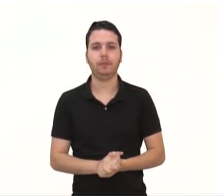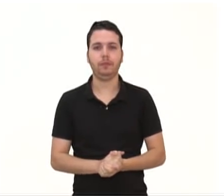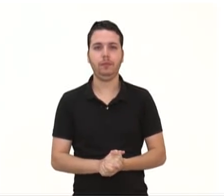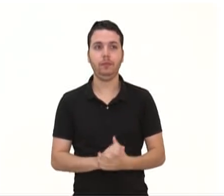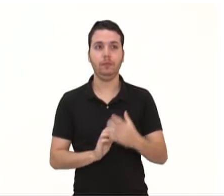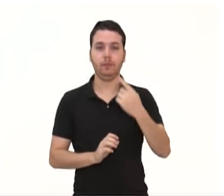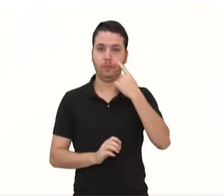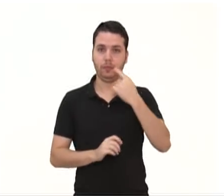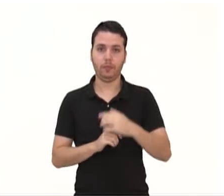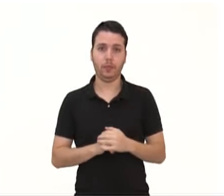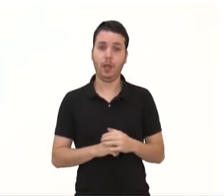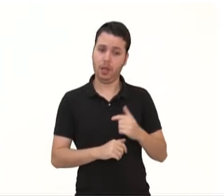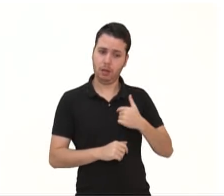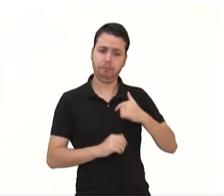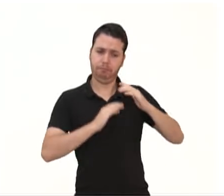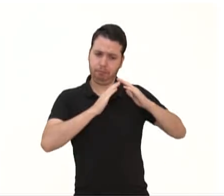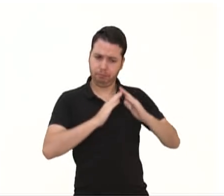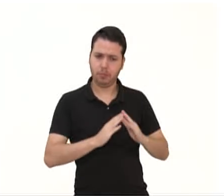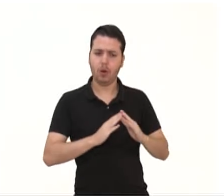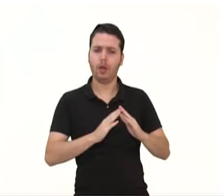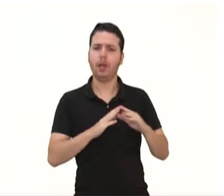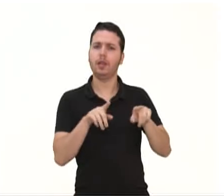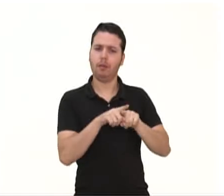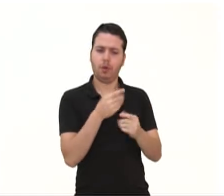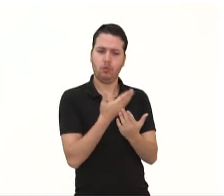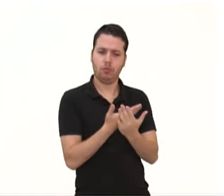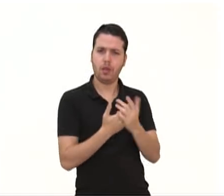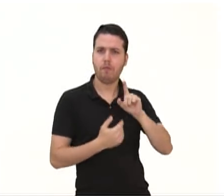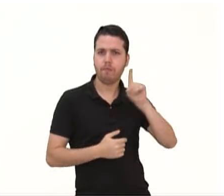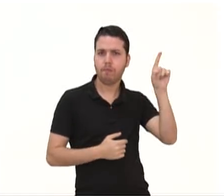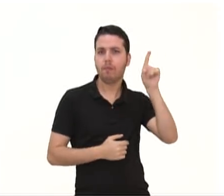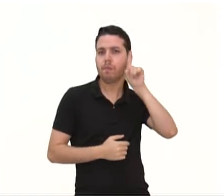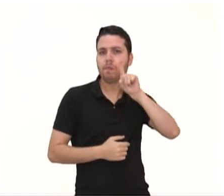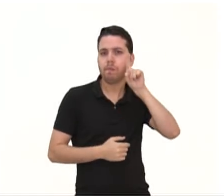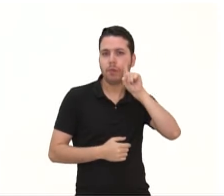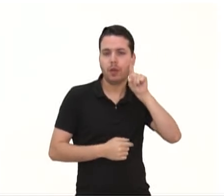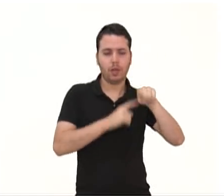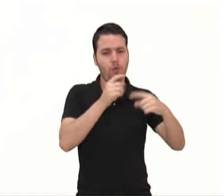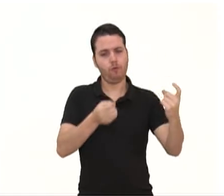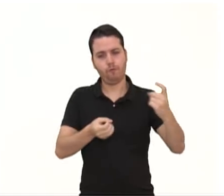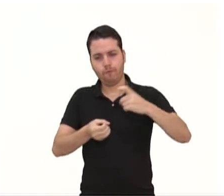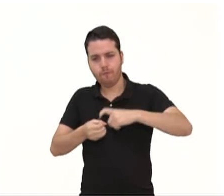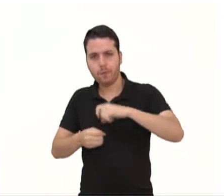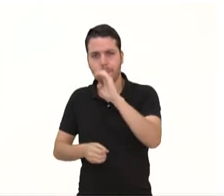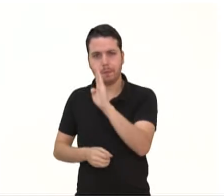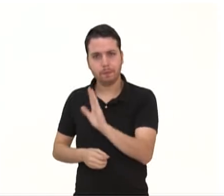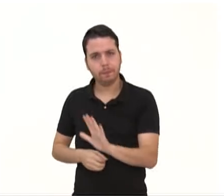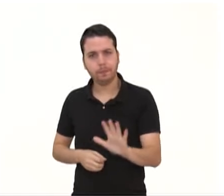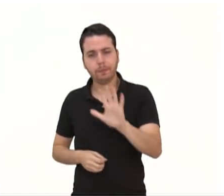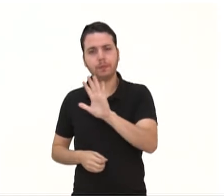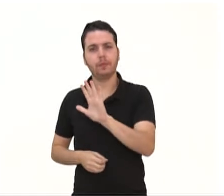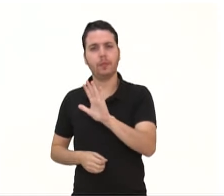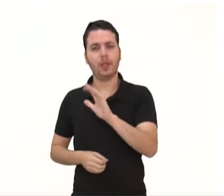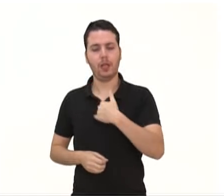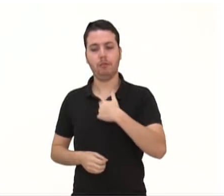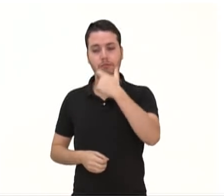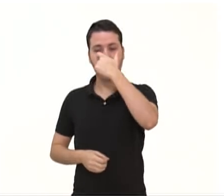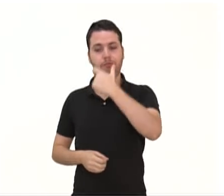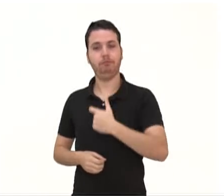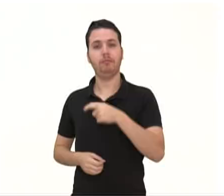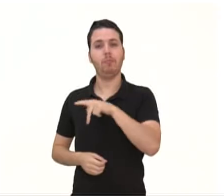Morei e estudei nos Estados Unidos. Voltei para o Brasil. Fui ser professor